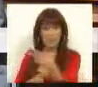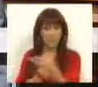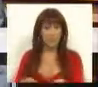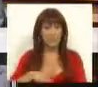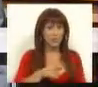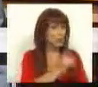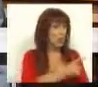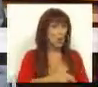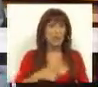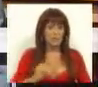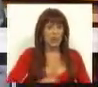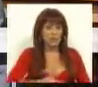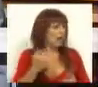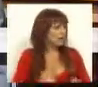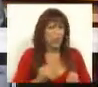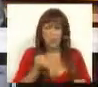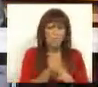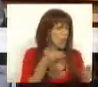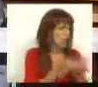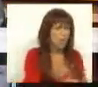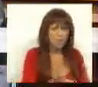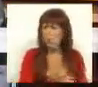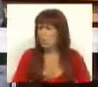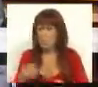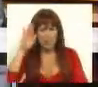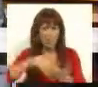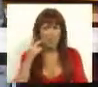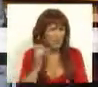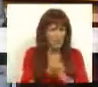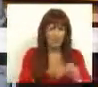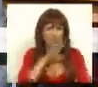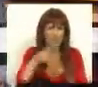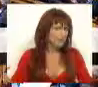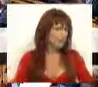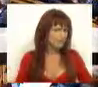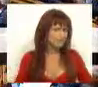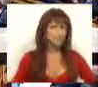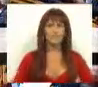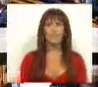preocupados com aqueles que diariamente não encontram emprego e não encontram solução para a sua vida familiar.